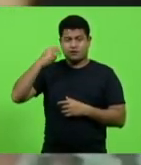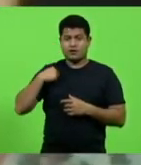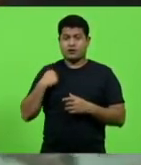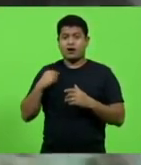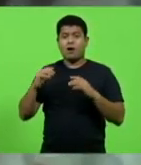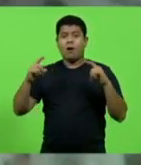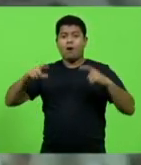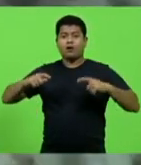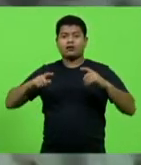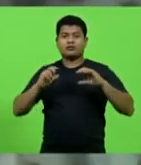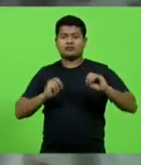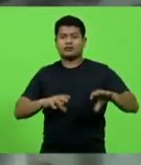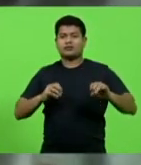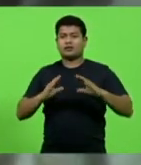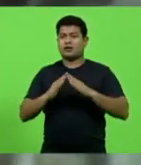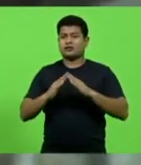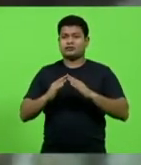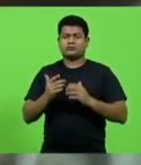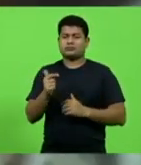que as famílias